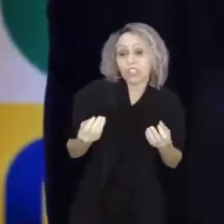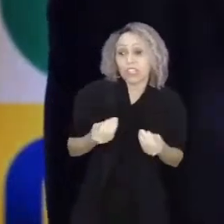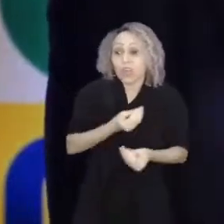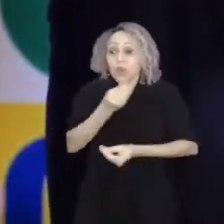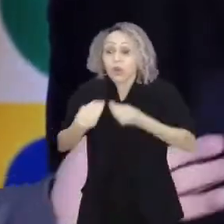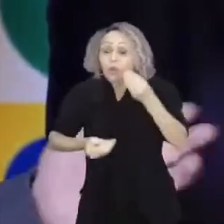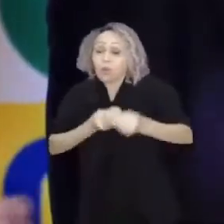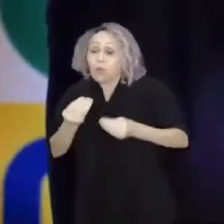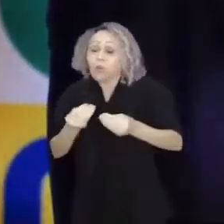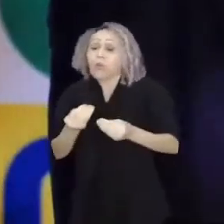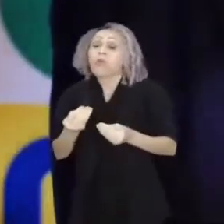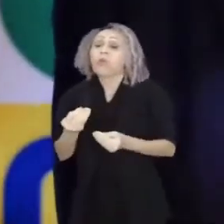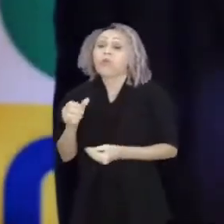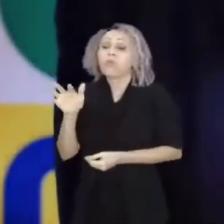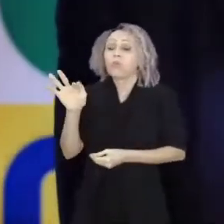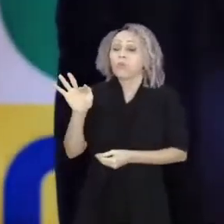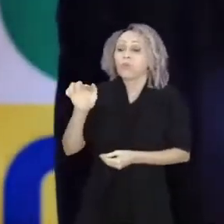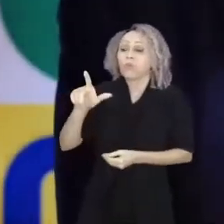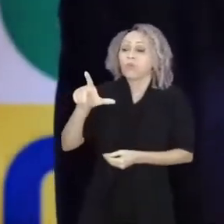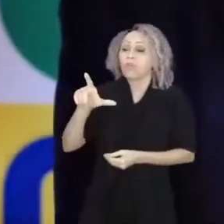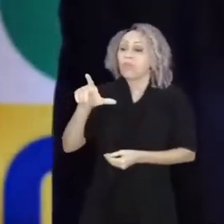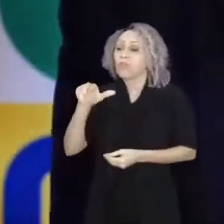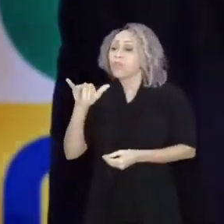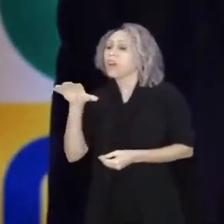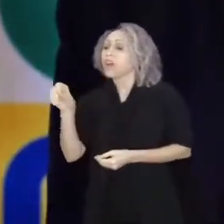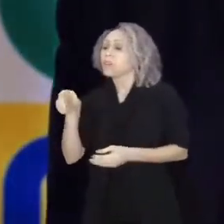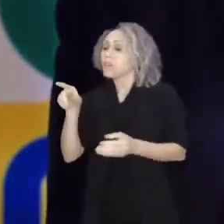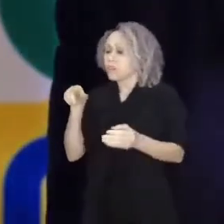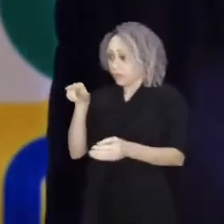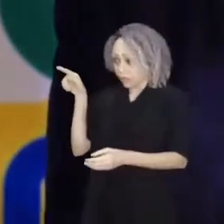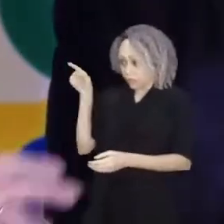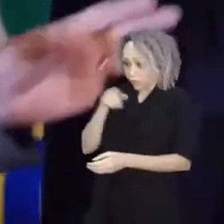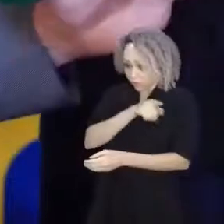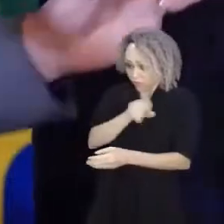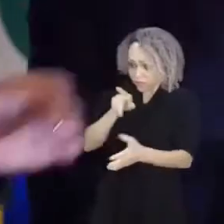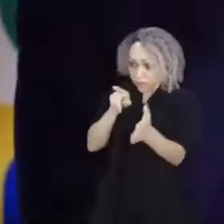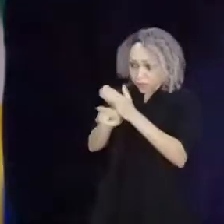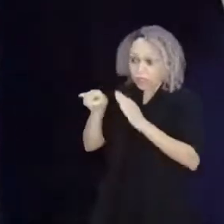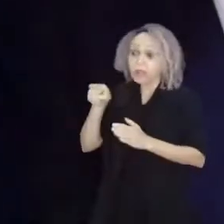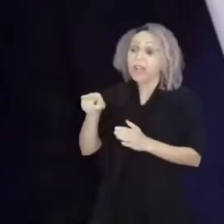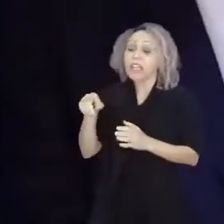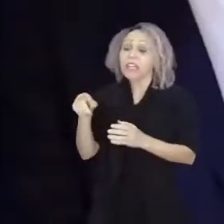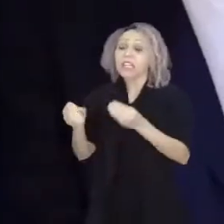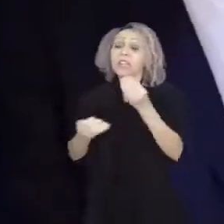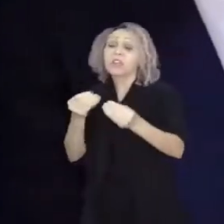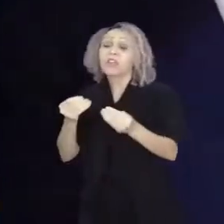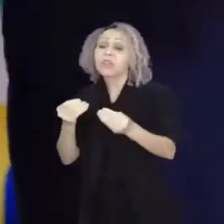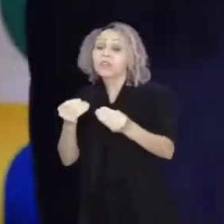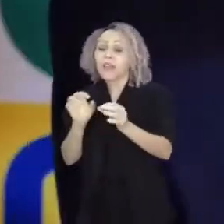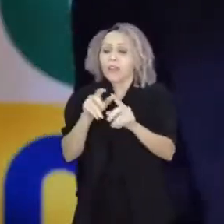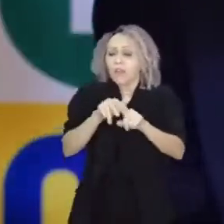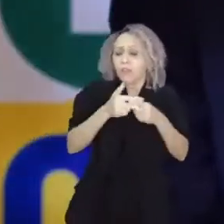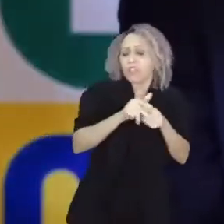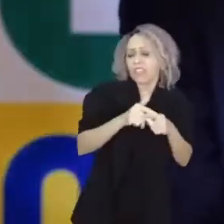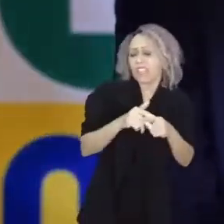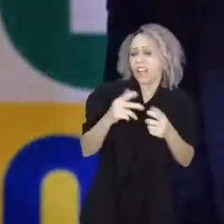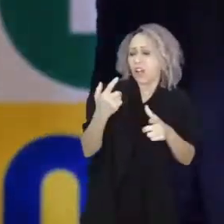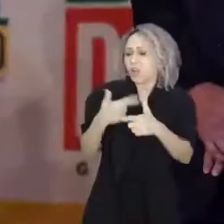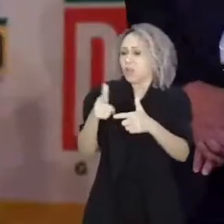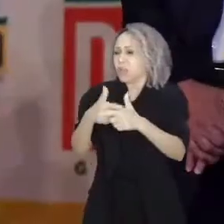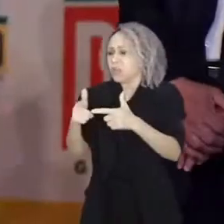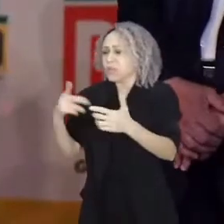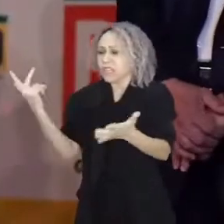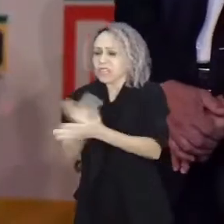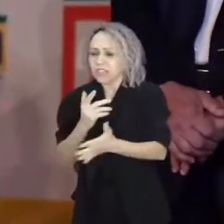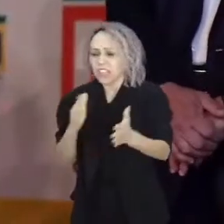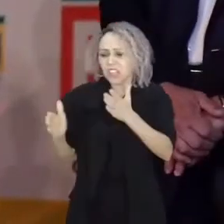uma polícia cabo eleitoral de um candidato. Eu quero que vocês conversem com o Zé Múcio, como é que ele vai lidar no Ministério da Defesa com